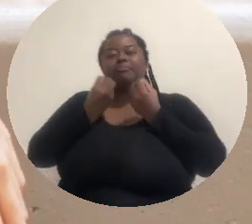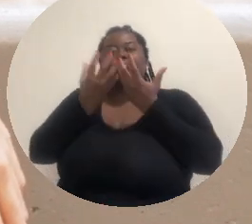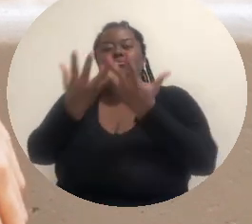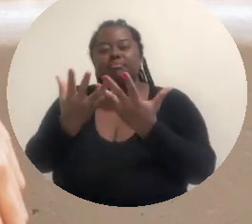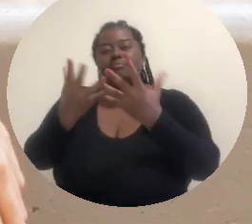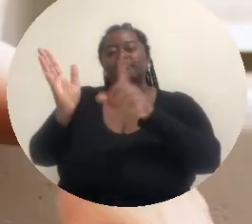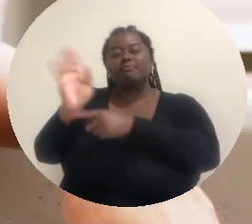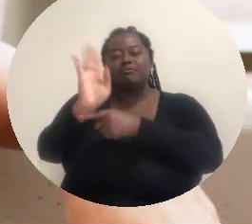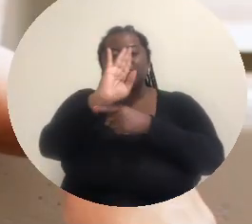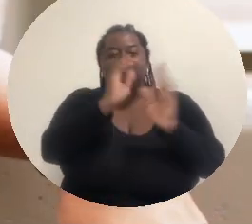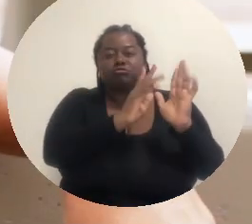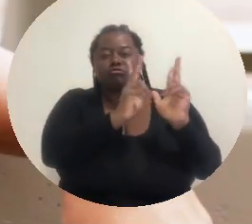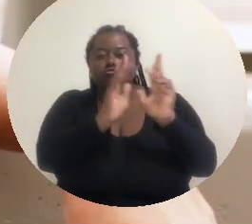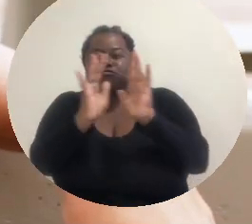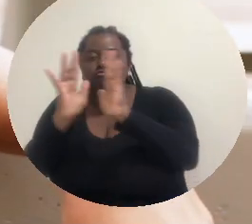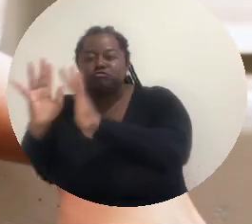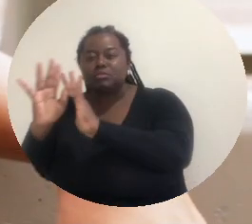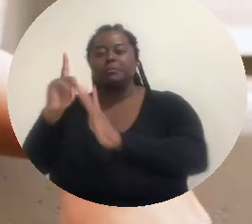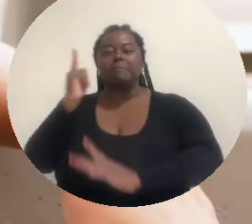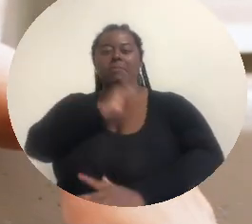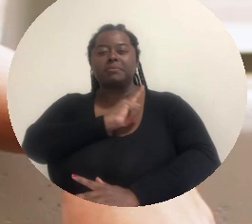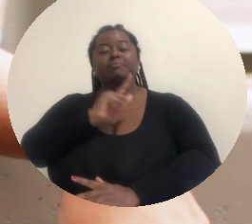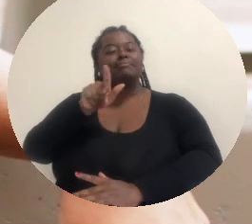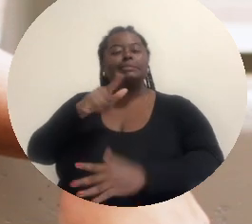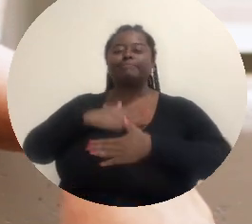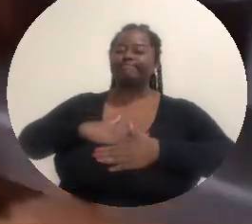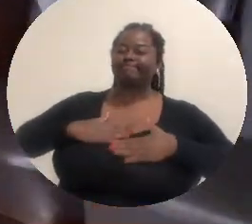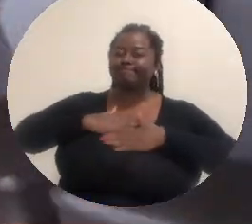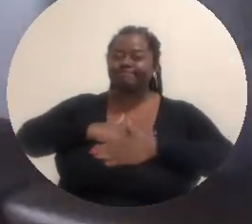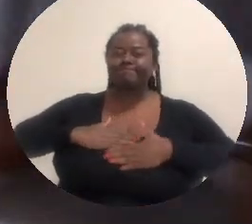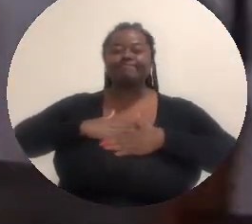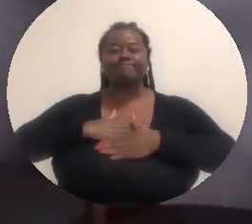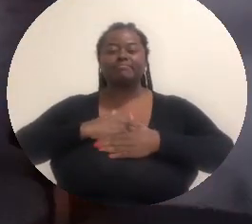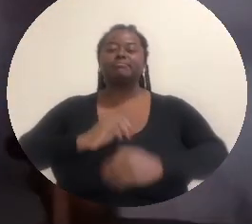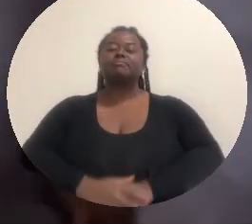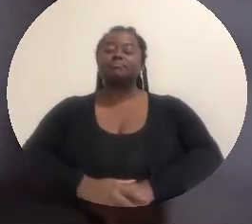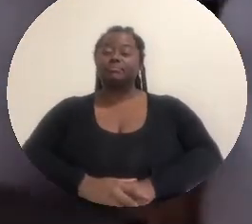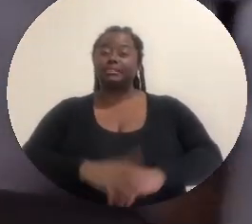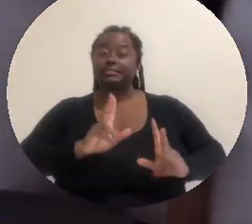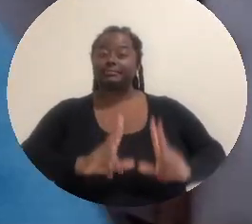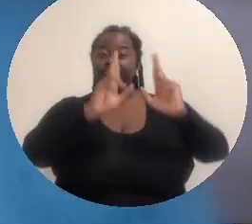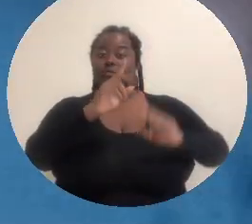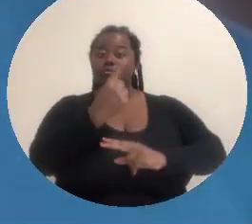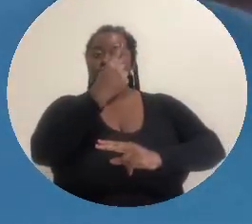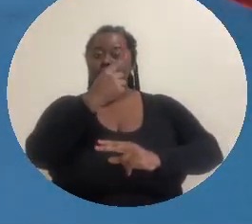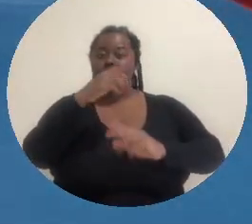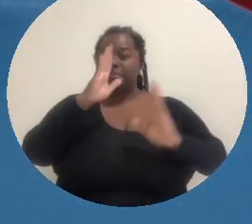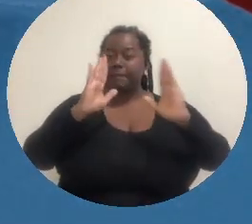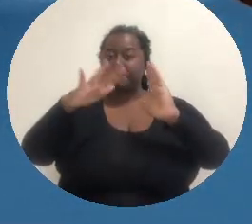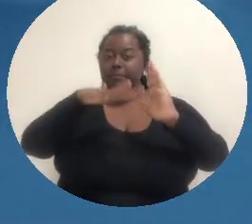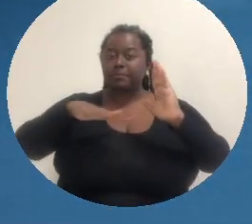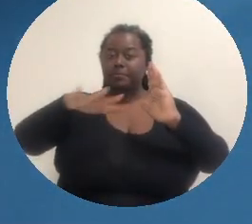na tela. Então, foi muito prazeroso fazer aquilo. Cena 1, plano 5, tomada